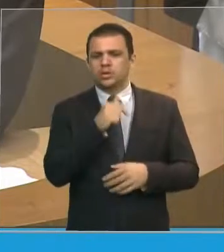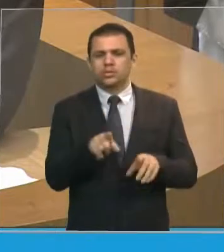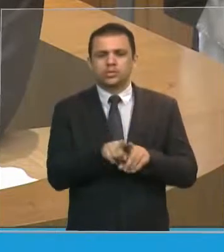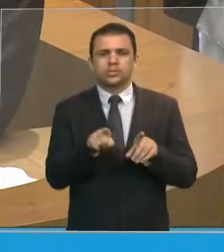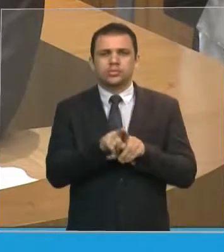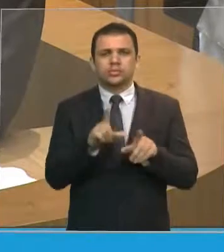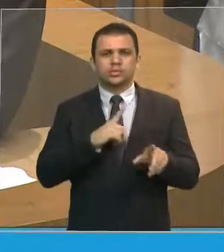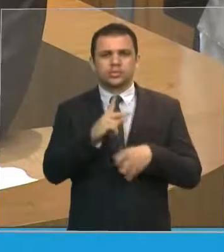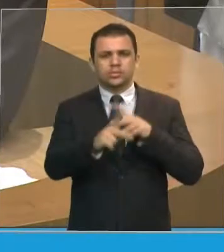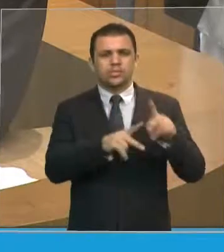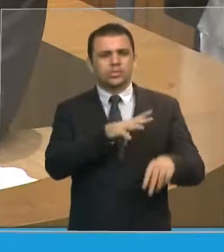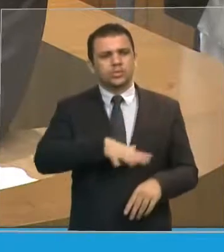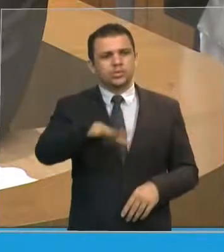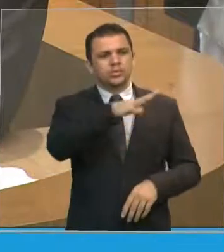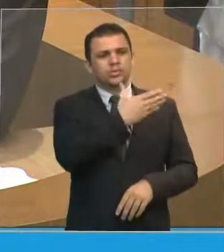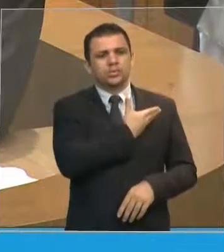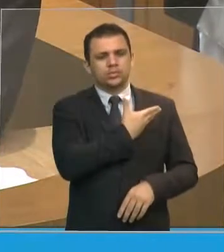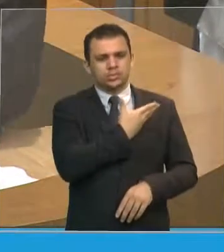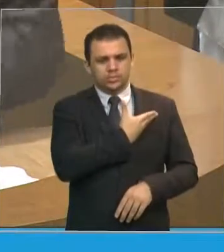amigo,